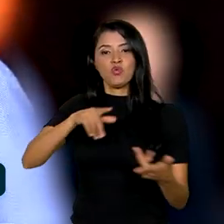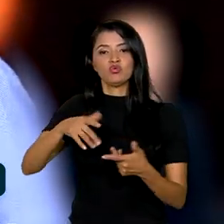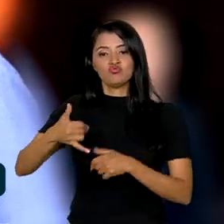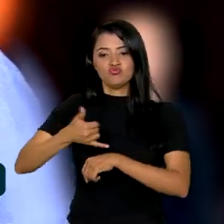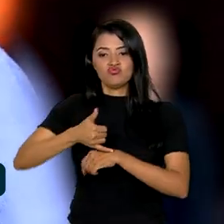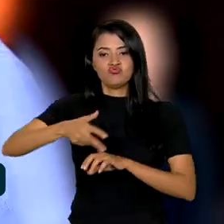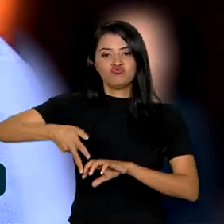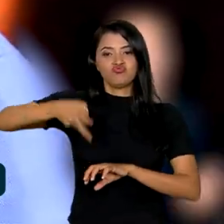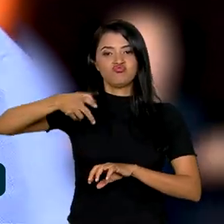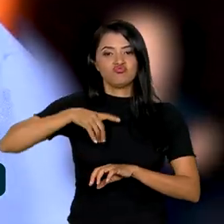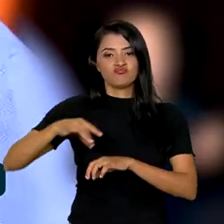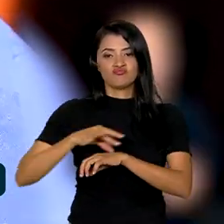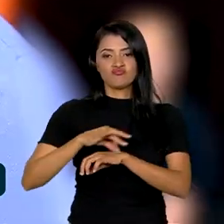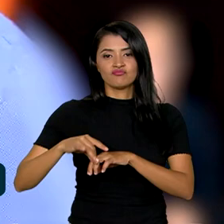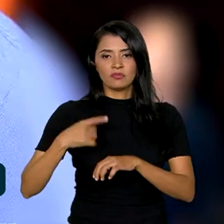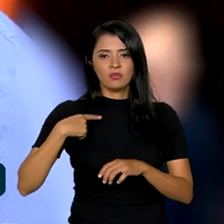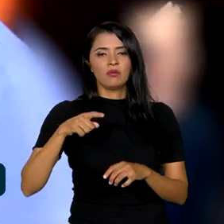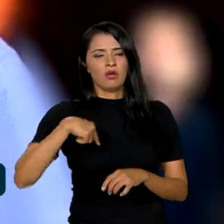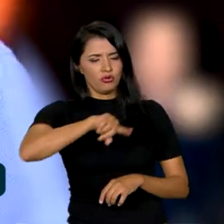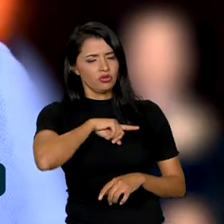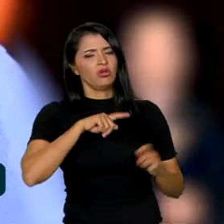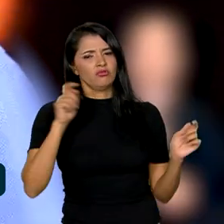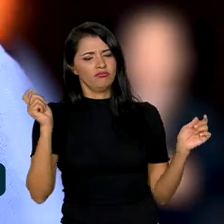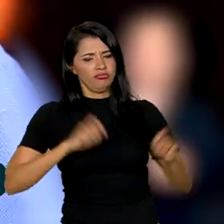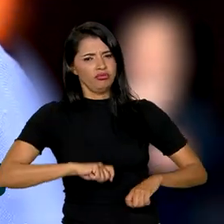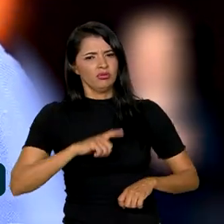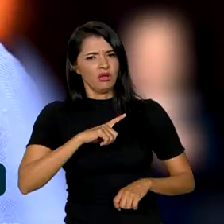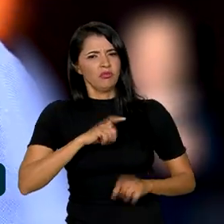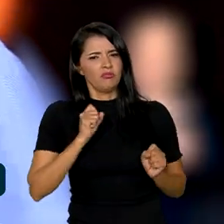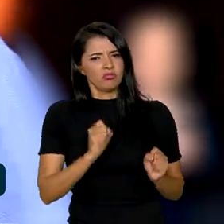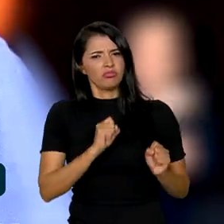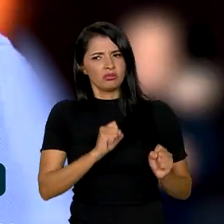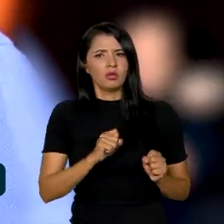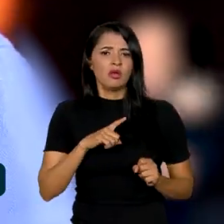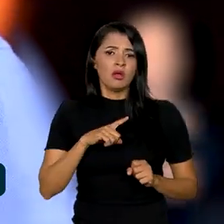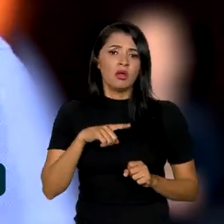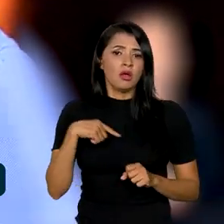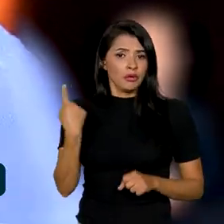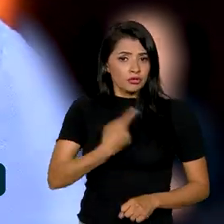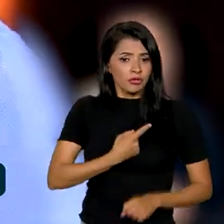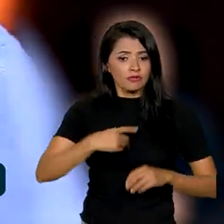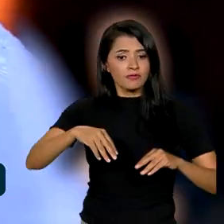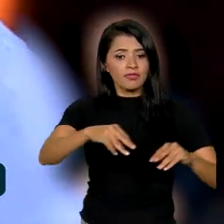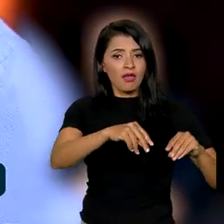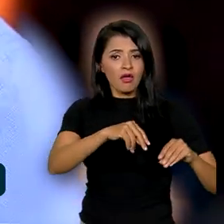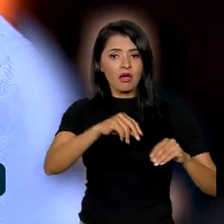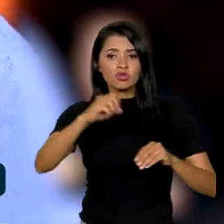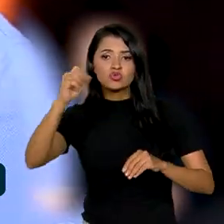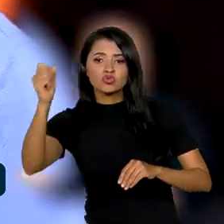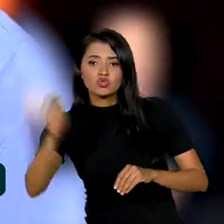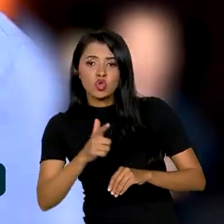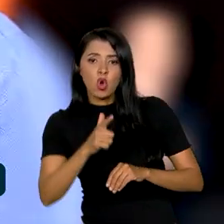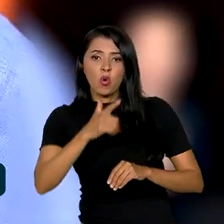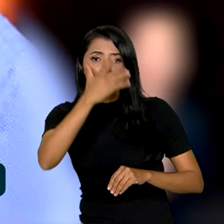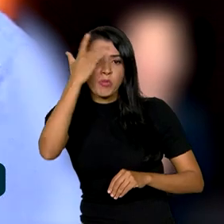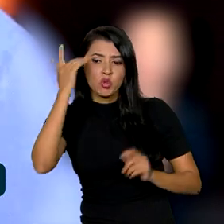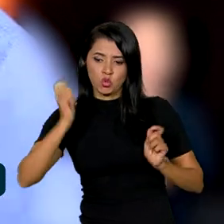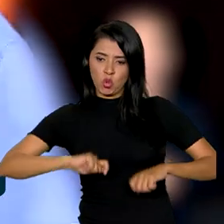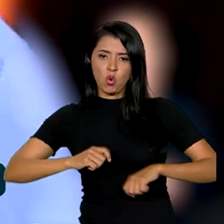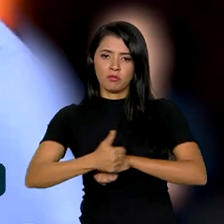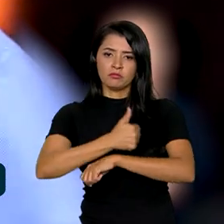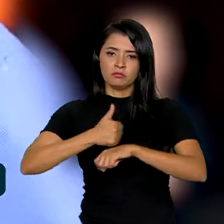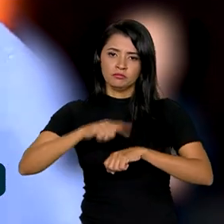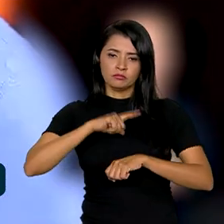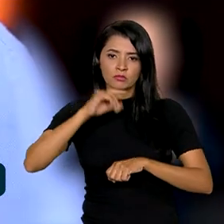petróleo. Ou seja, nós temos um potencial excepcional. Nós temos terra, temos sol, temos gente competente,